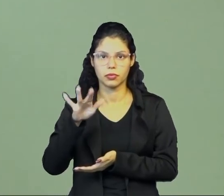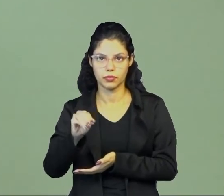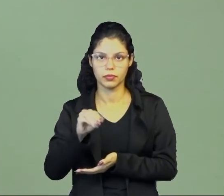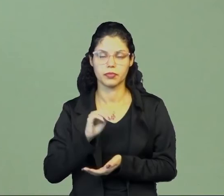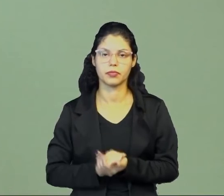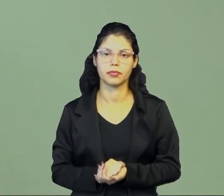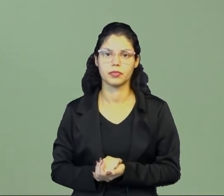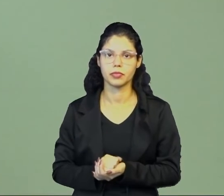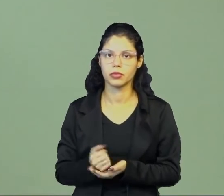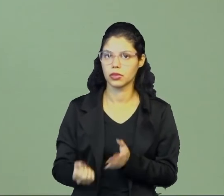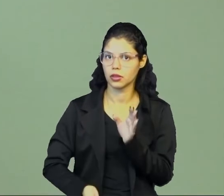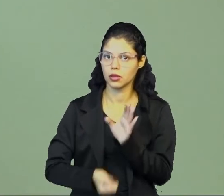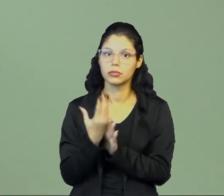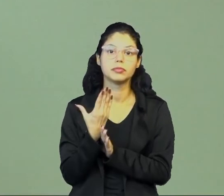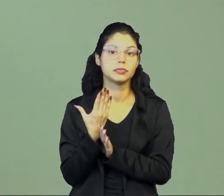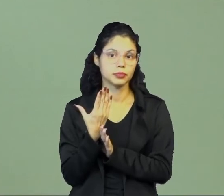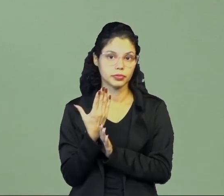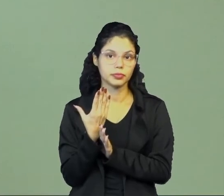lá, né,